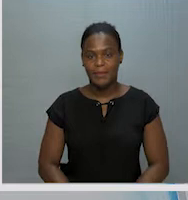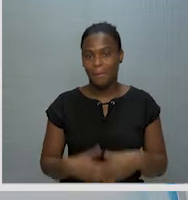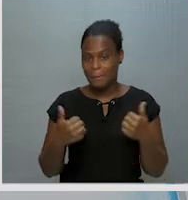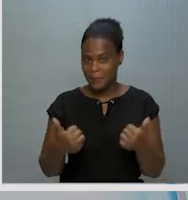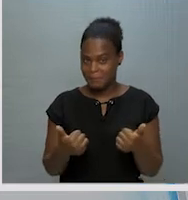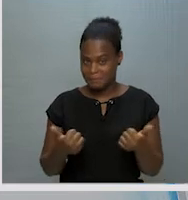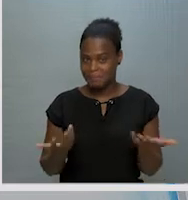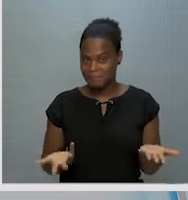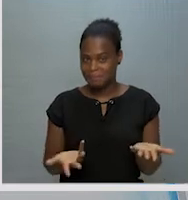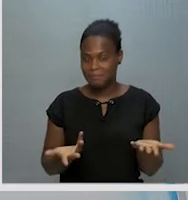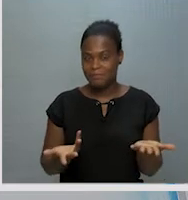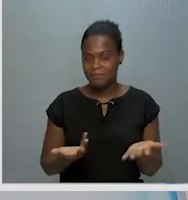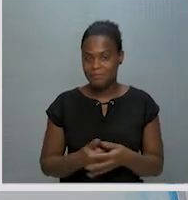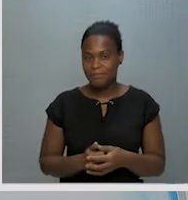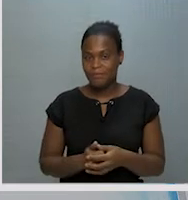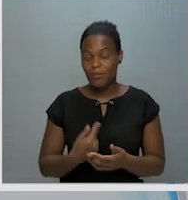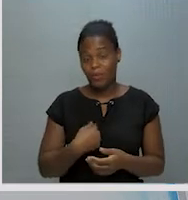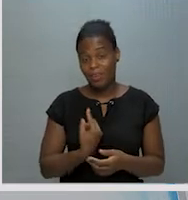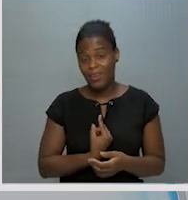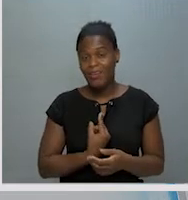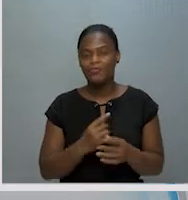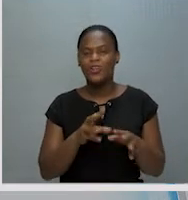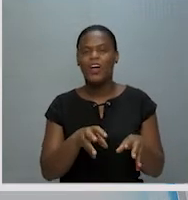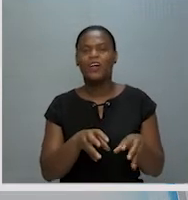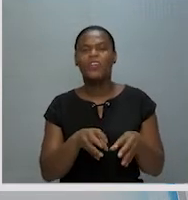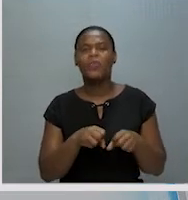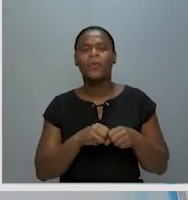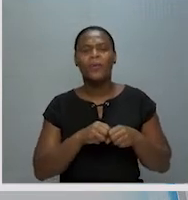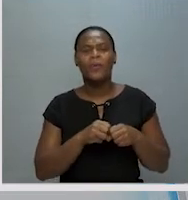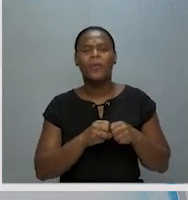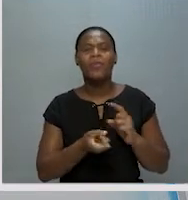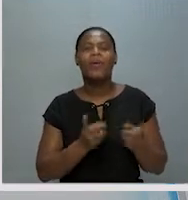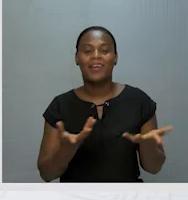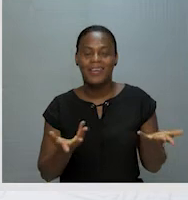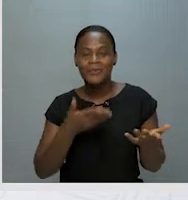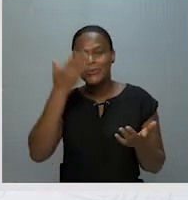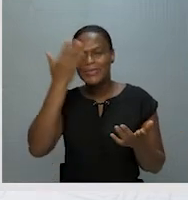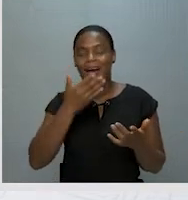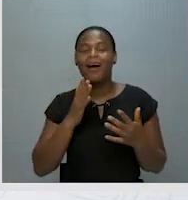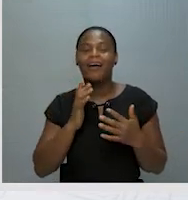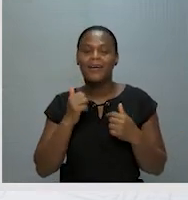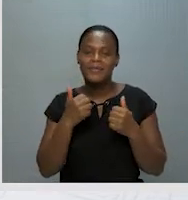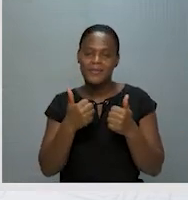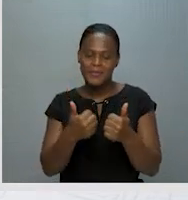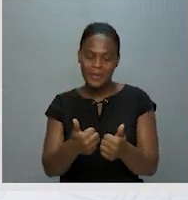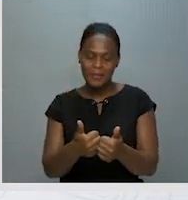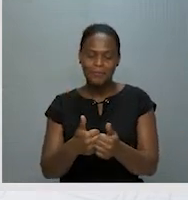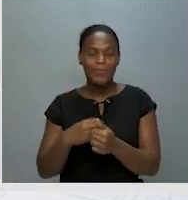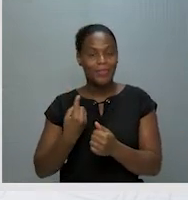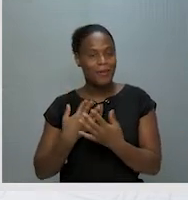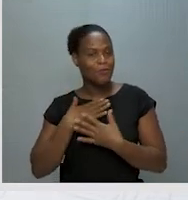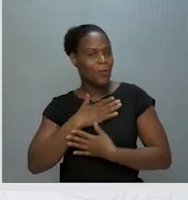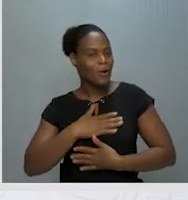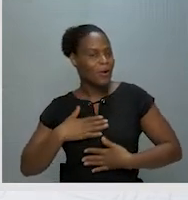Muito bem. Devo tomar o quê? Todos os dias? Muito bem. Devo